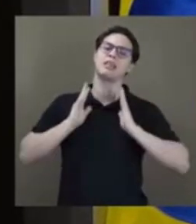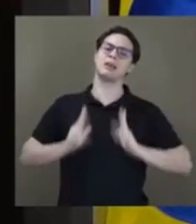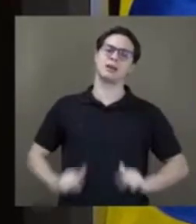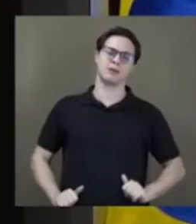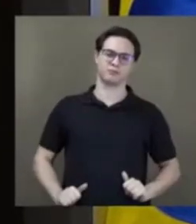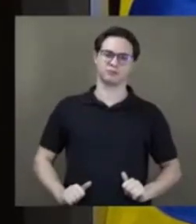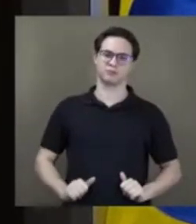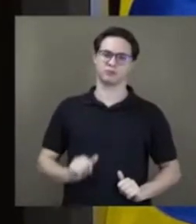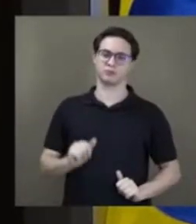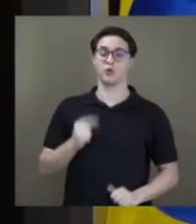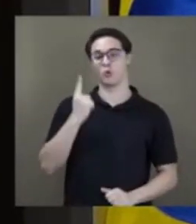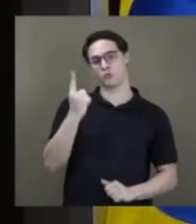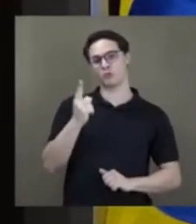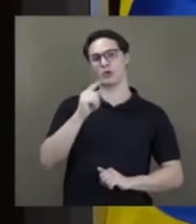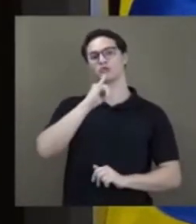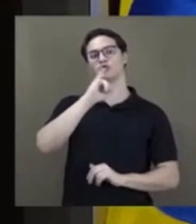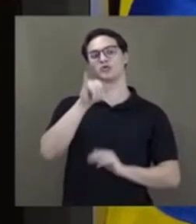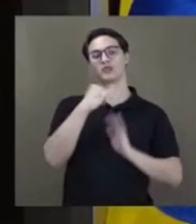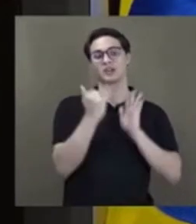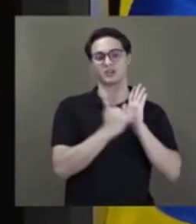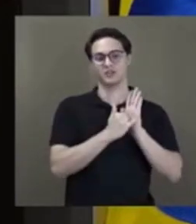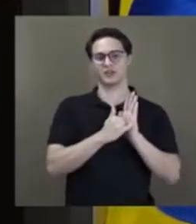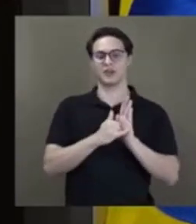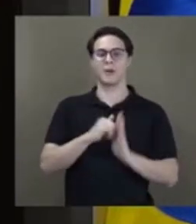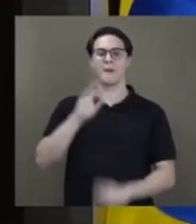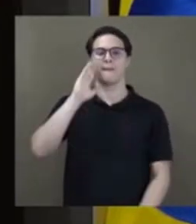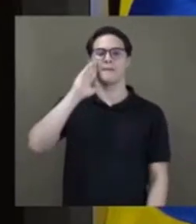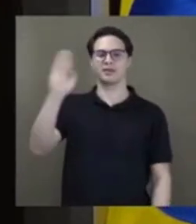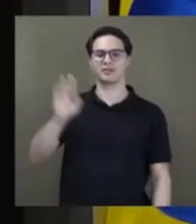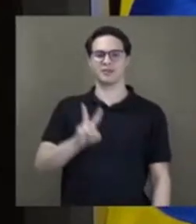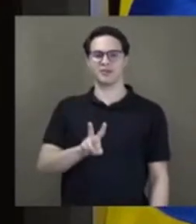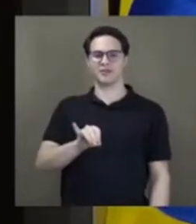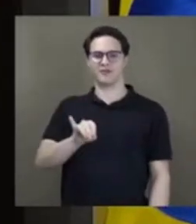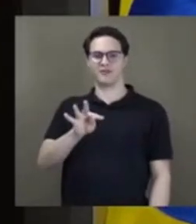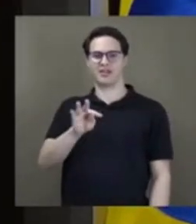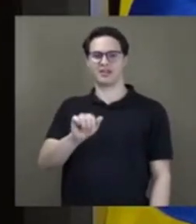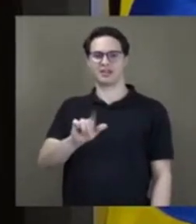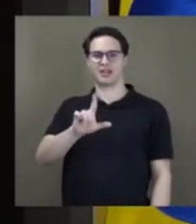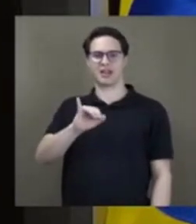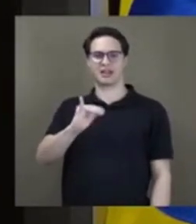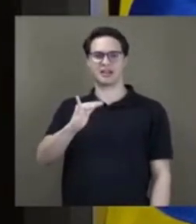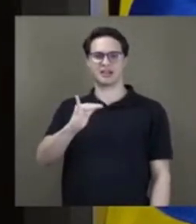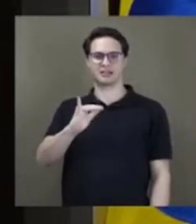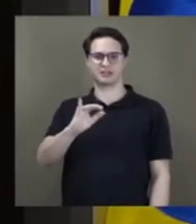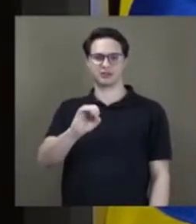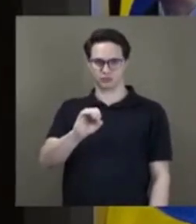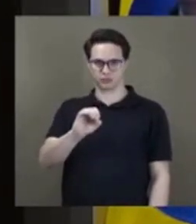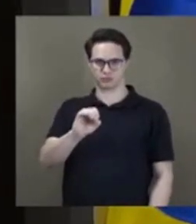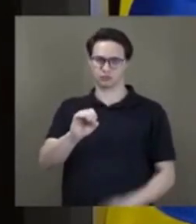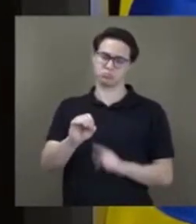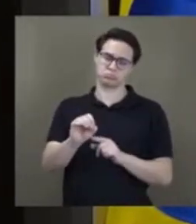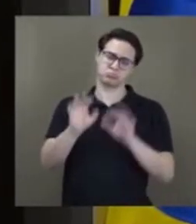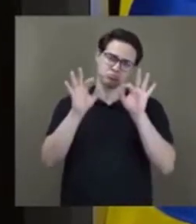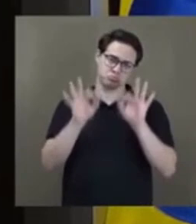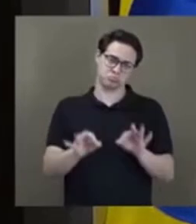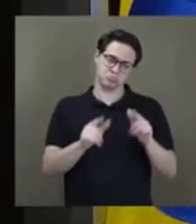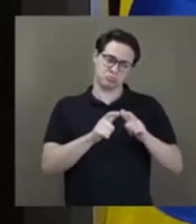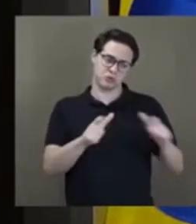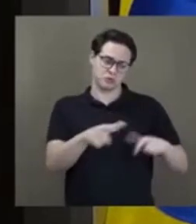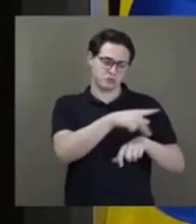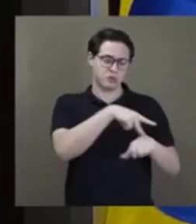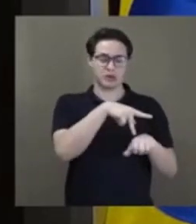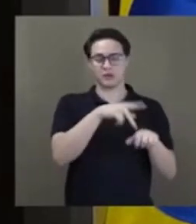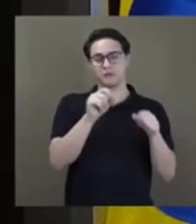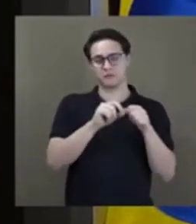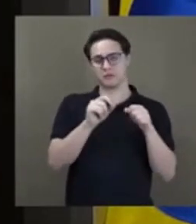Um deles é o chamado princípio da vitaliciedade, que é correto, adotado da imensa maioria dos países do mundo.